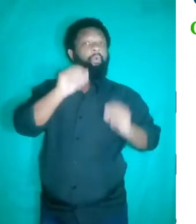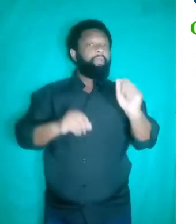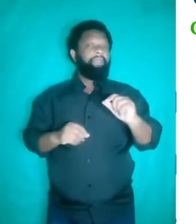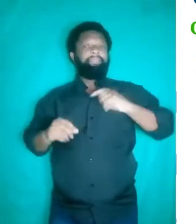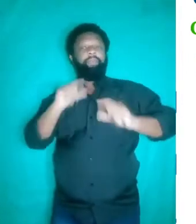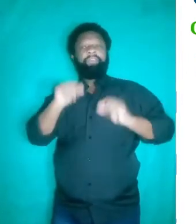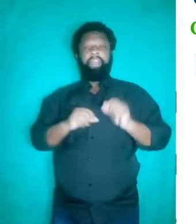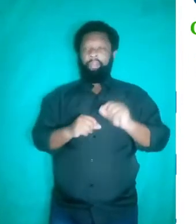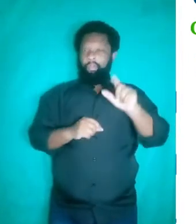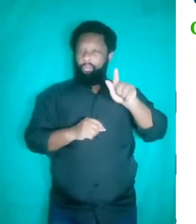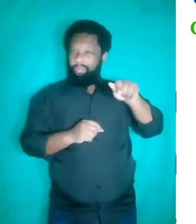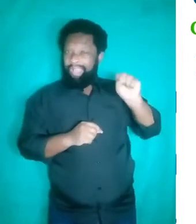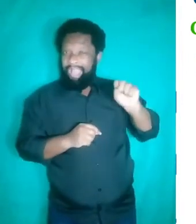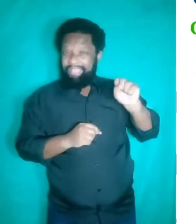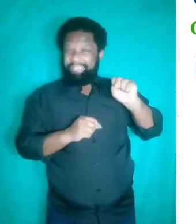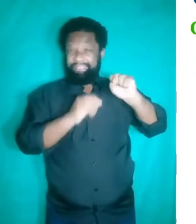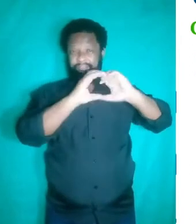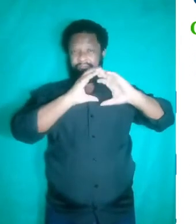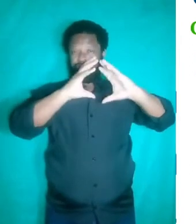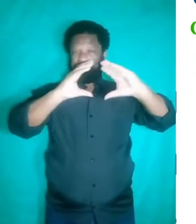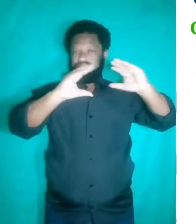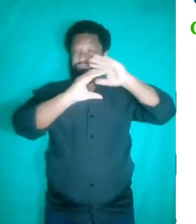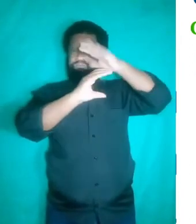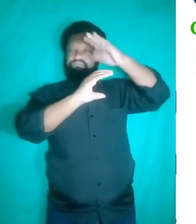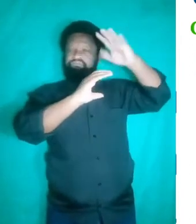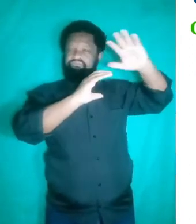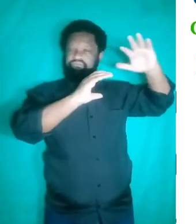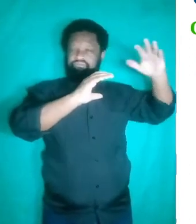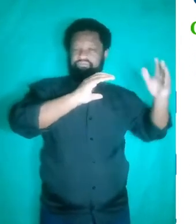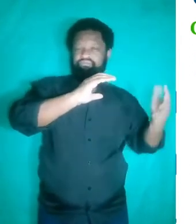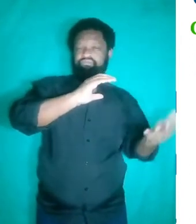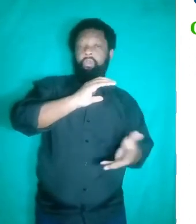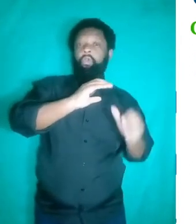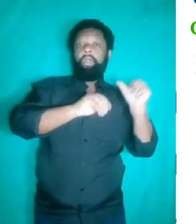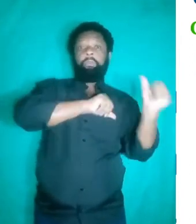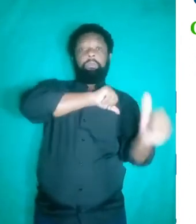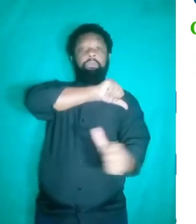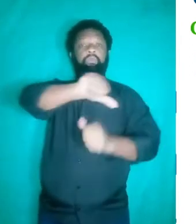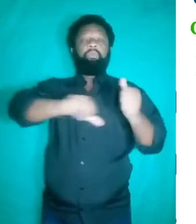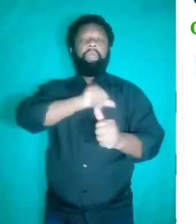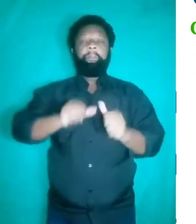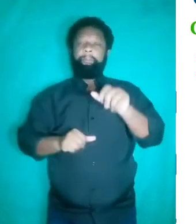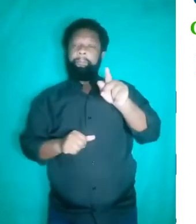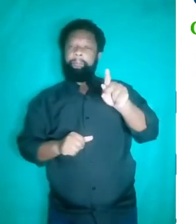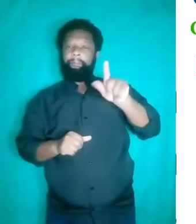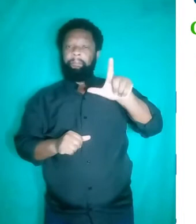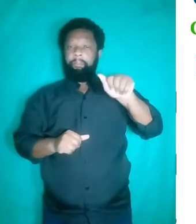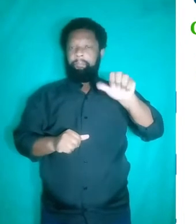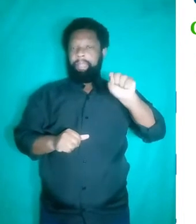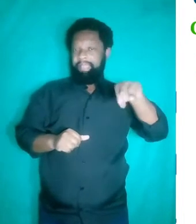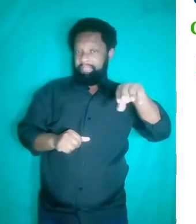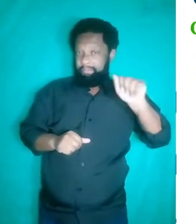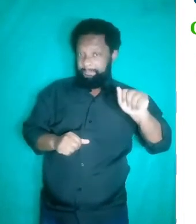beleza? Então, o que a gente acaba fazendo? Esse gás que você tem ao redor, esse estado gasoso, ele vai se transformando em